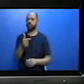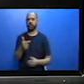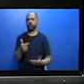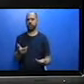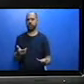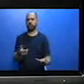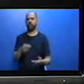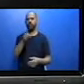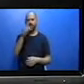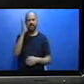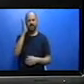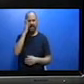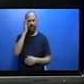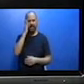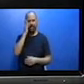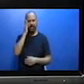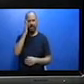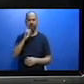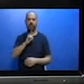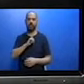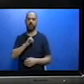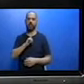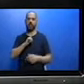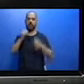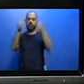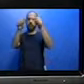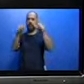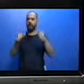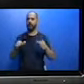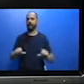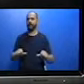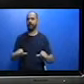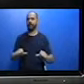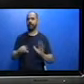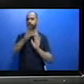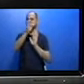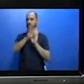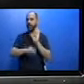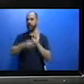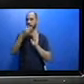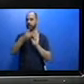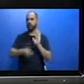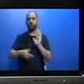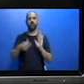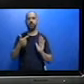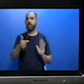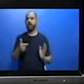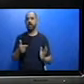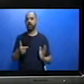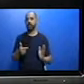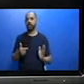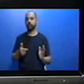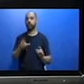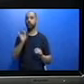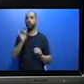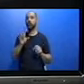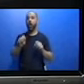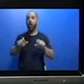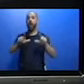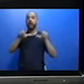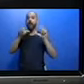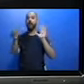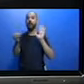e você sabia que existem cartazes que não tem textos somente imagens